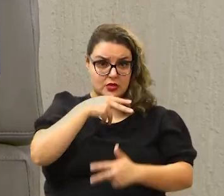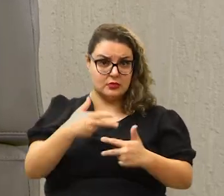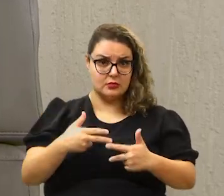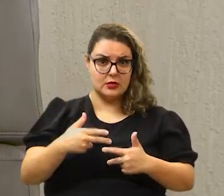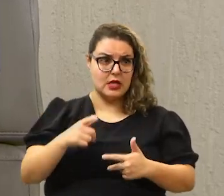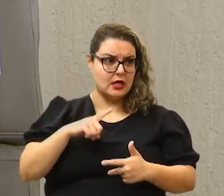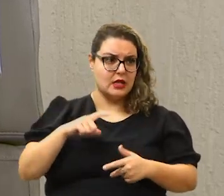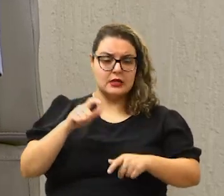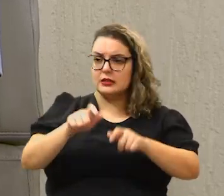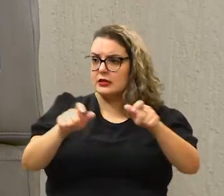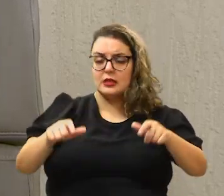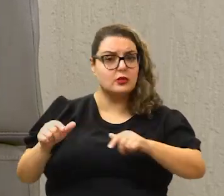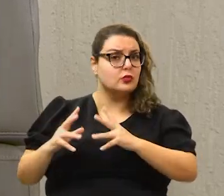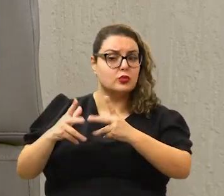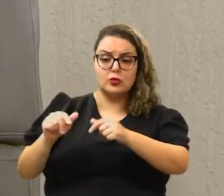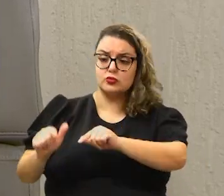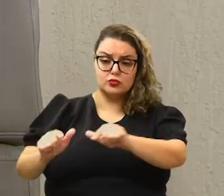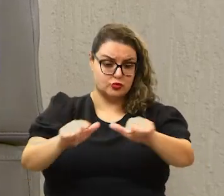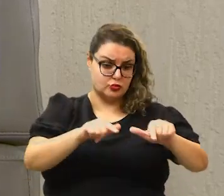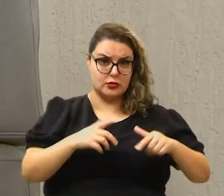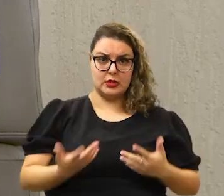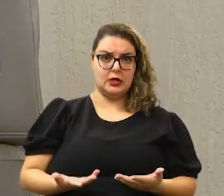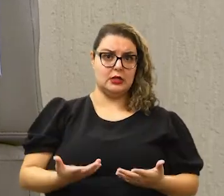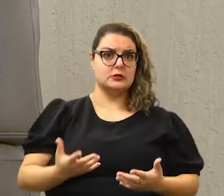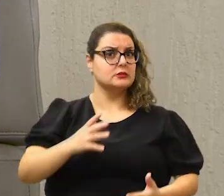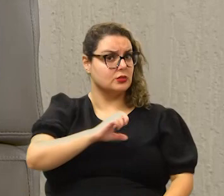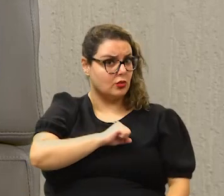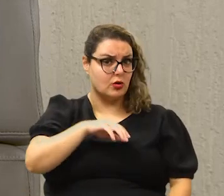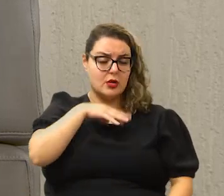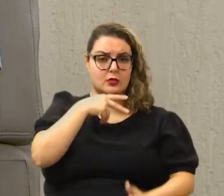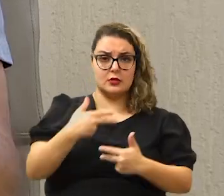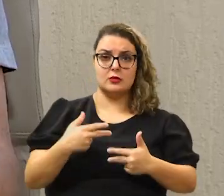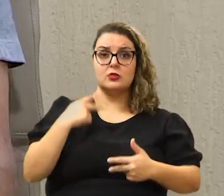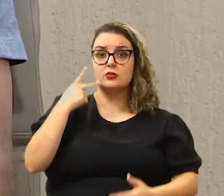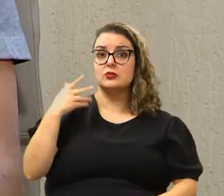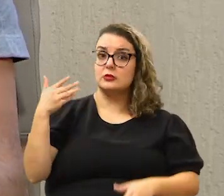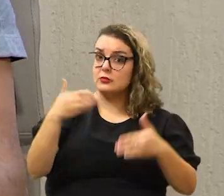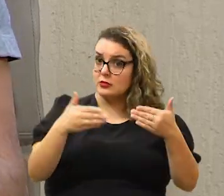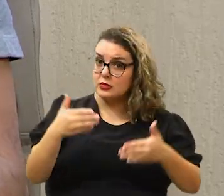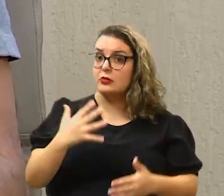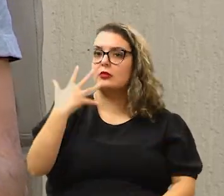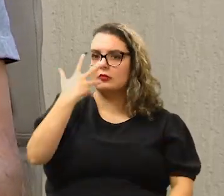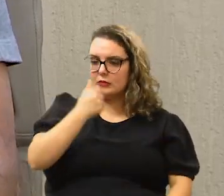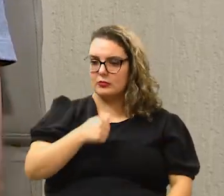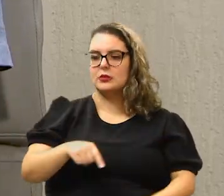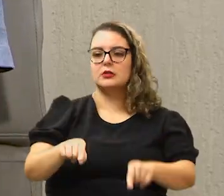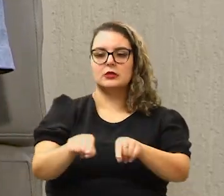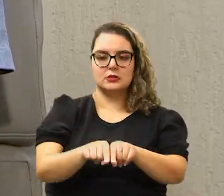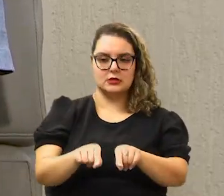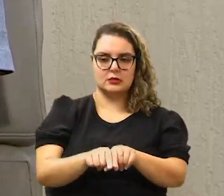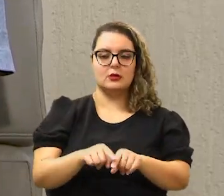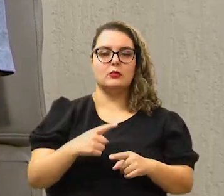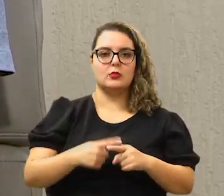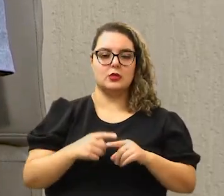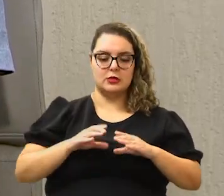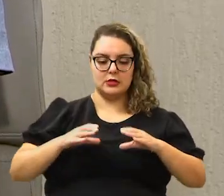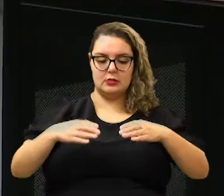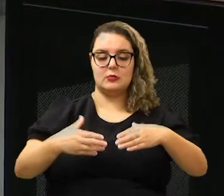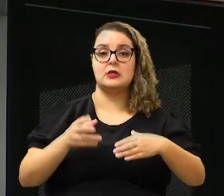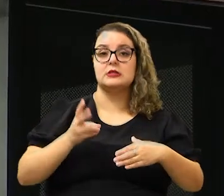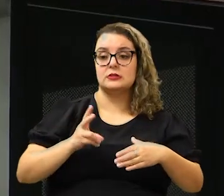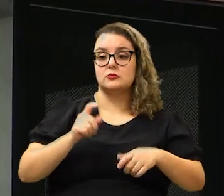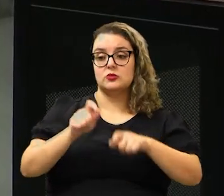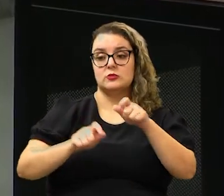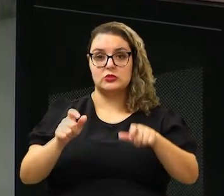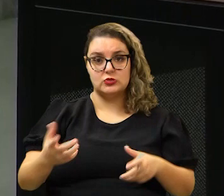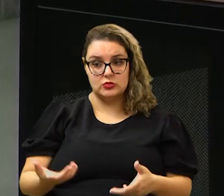lá para a gente discutir cada item que passou a fazer parte dos, se eu não me engano, na época eram 154 artigos.